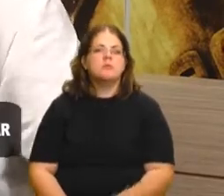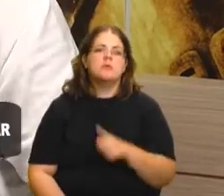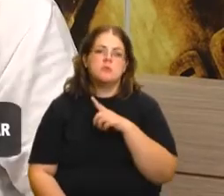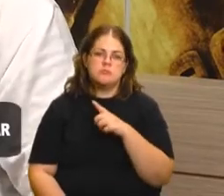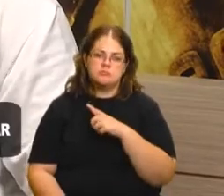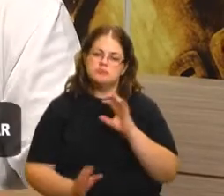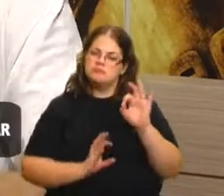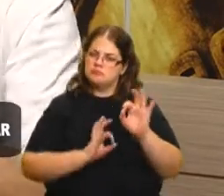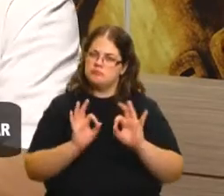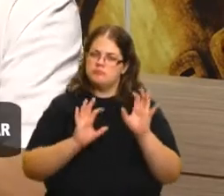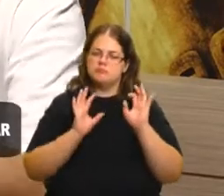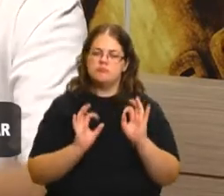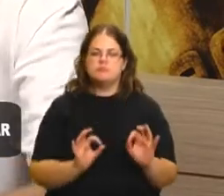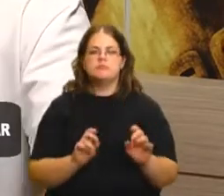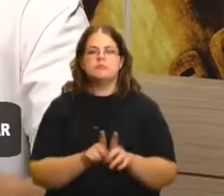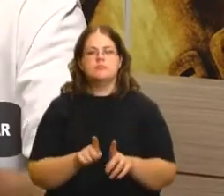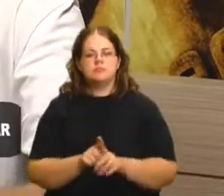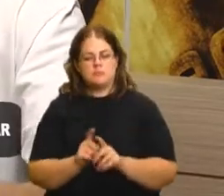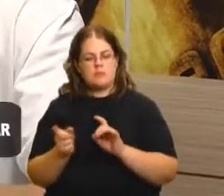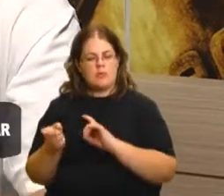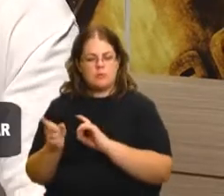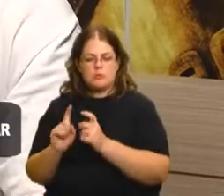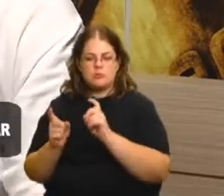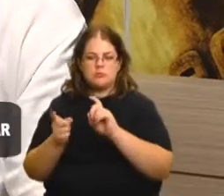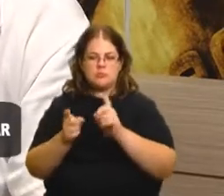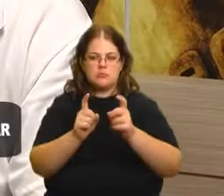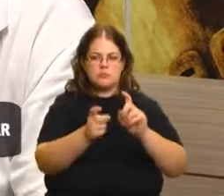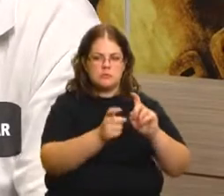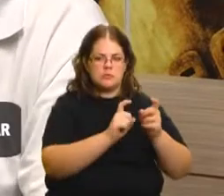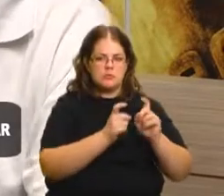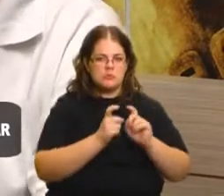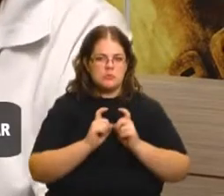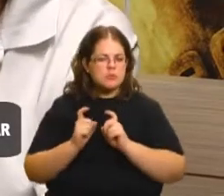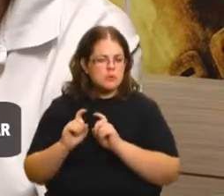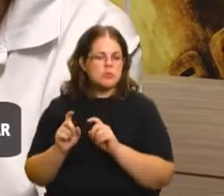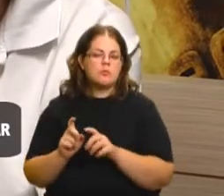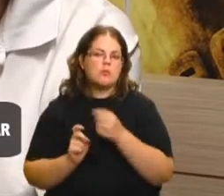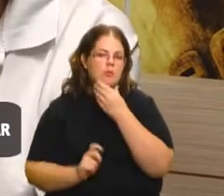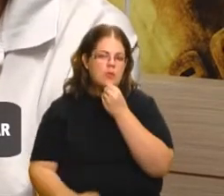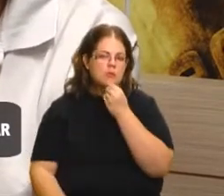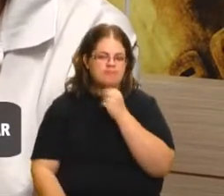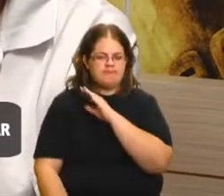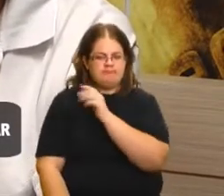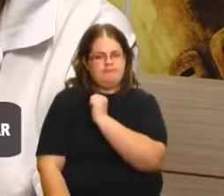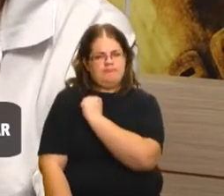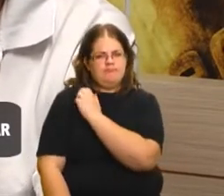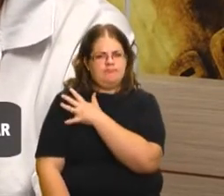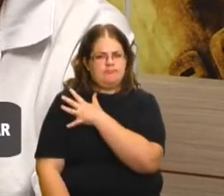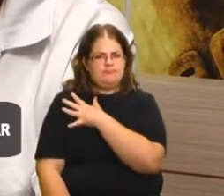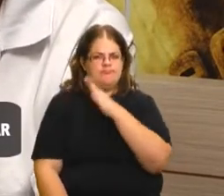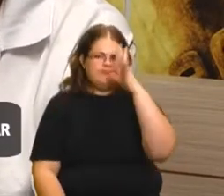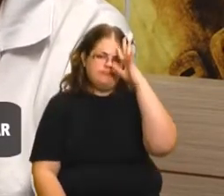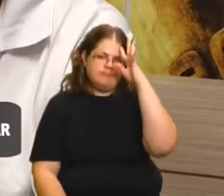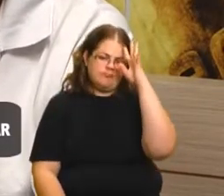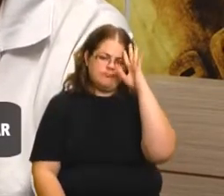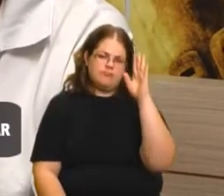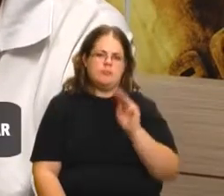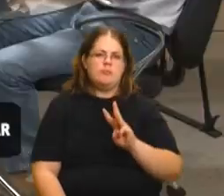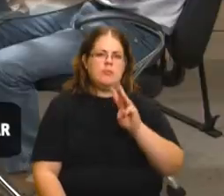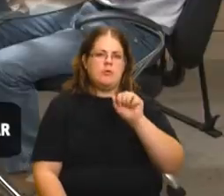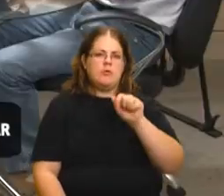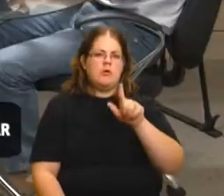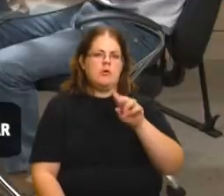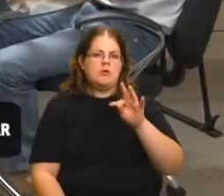Há diversas reuniões, tanto do general Walters, na época, né, que era o